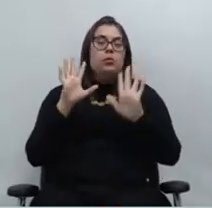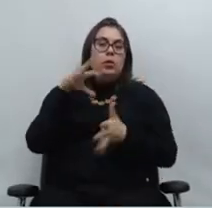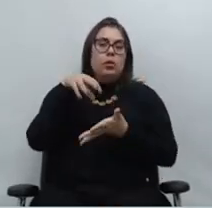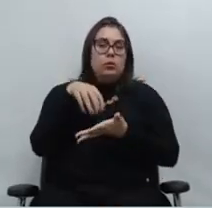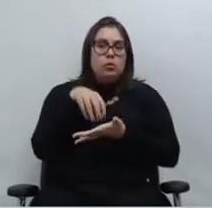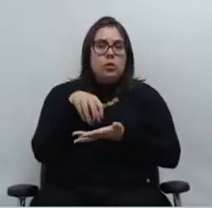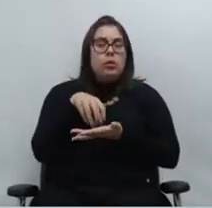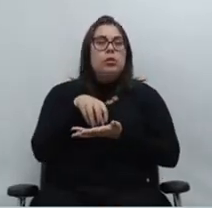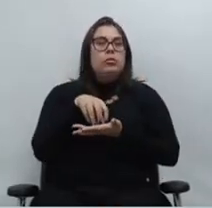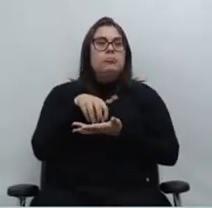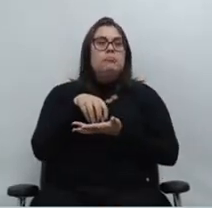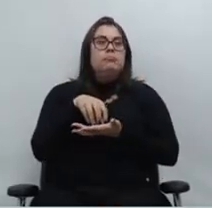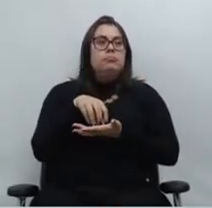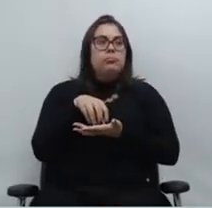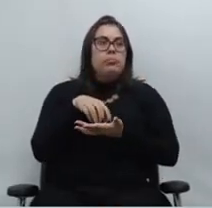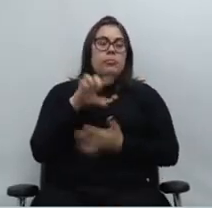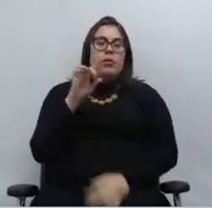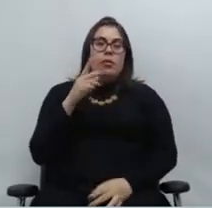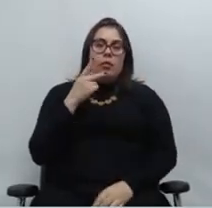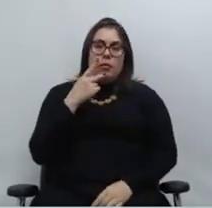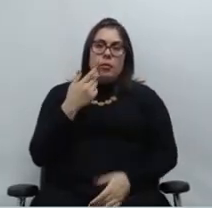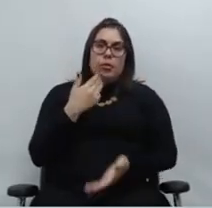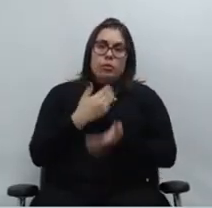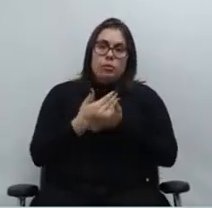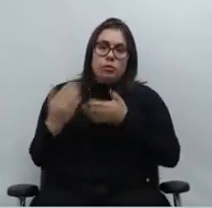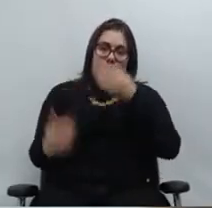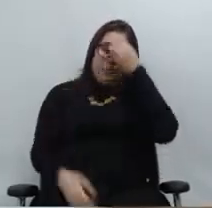Vossa Excelência, passo a palavra para a gente continuar na ordem do dia.